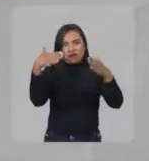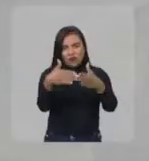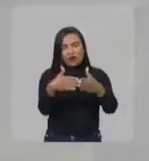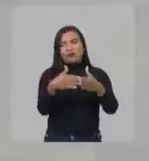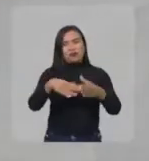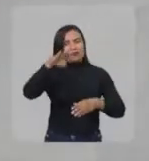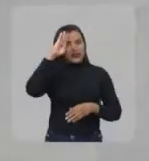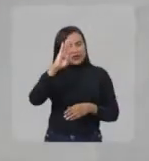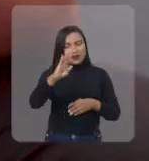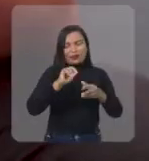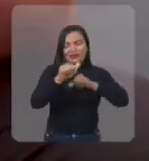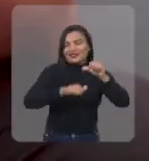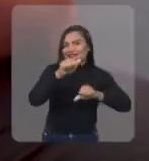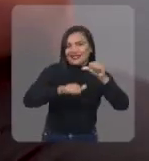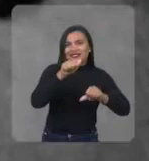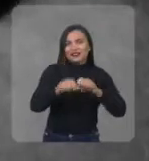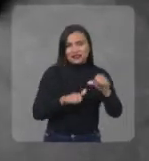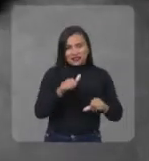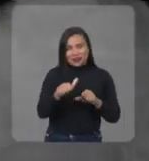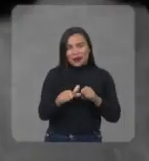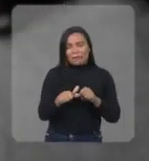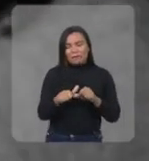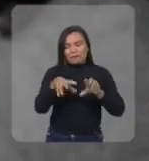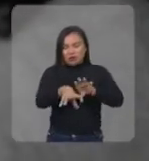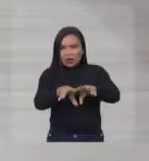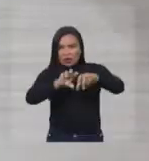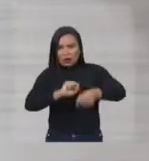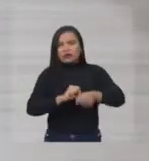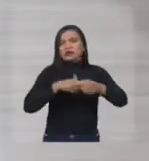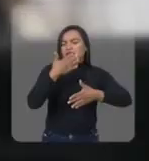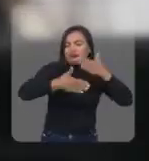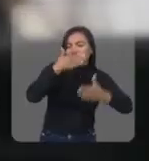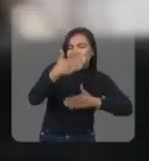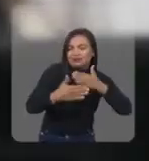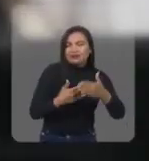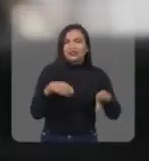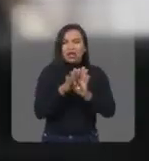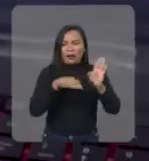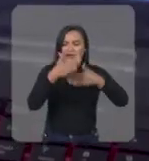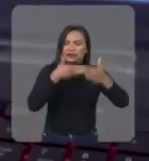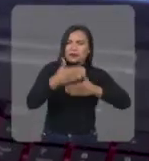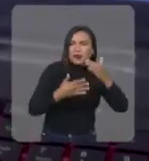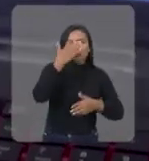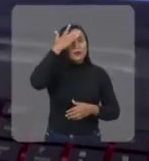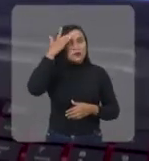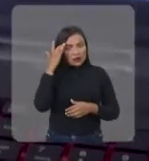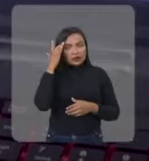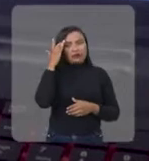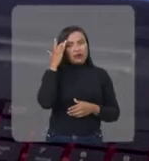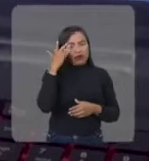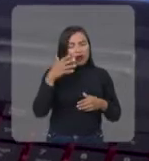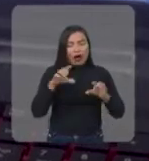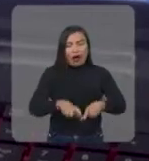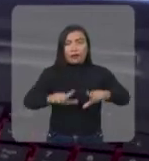rumo à transformação, aprimoramento profissional, crescimento pessoal. A plataforma aproxima